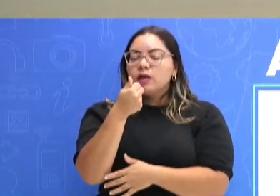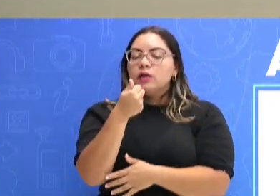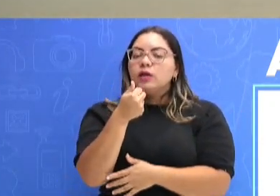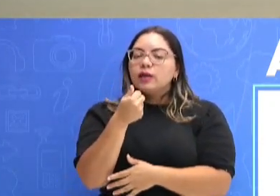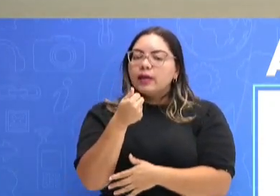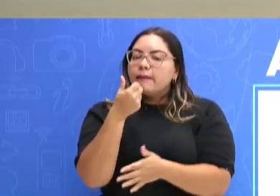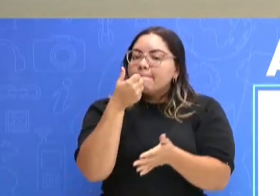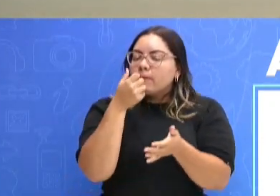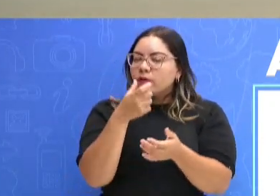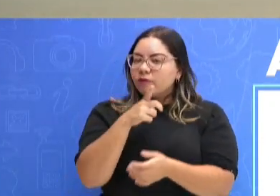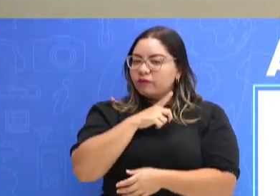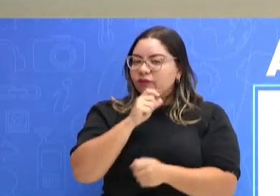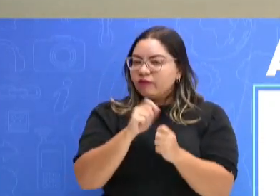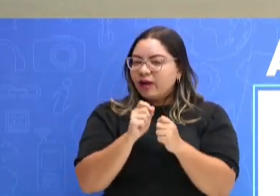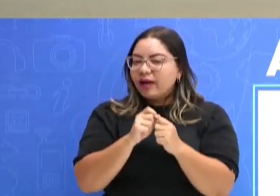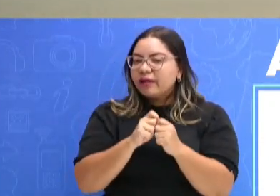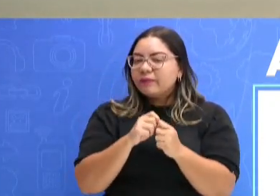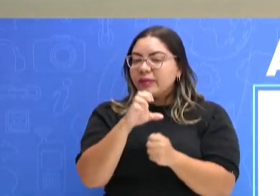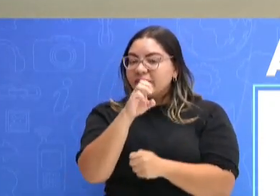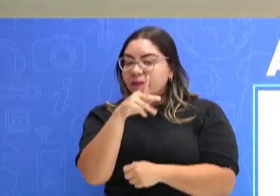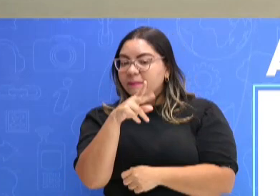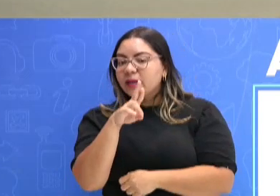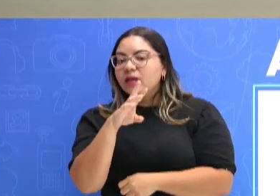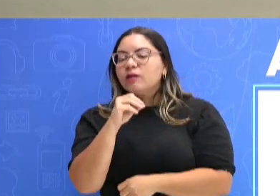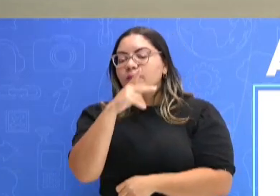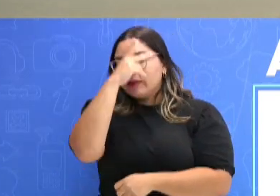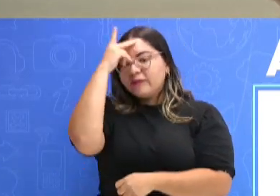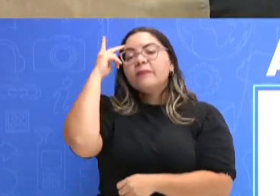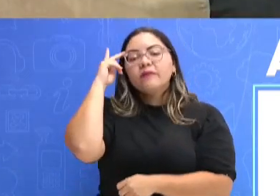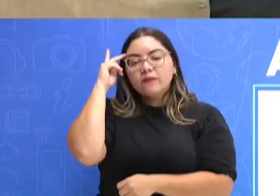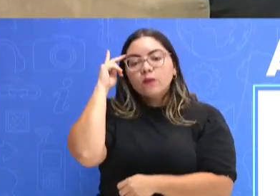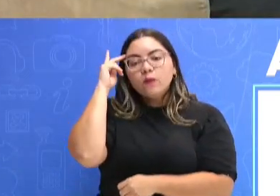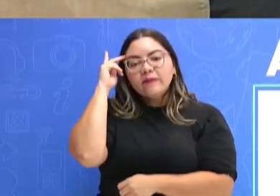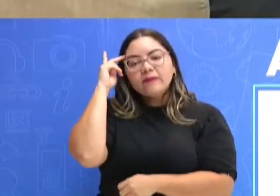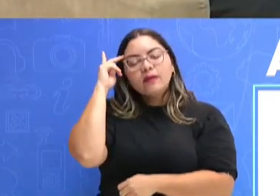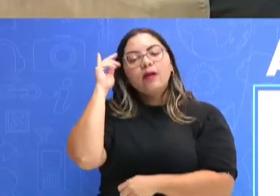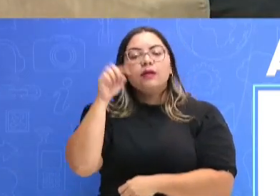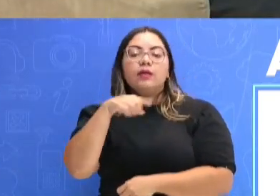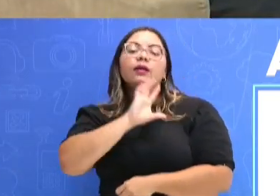alguém. Perfeito. E ele vai contratar justamente você que precisa de uma oportunidade de geração trabalho. De emprego. Geração certeza. De